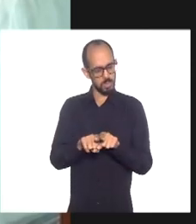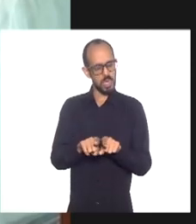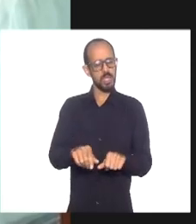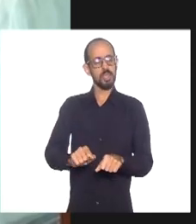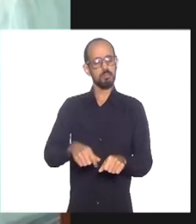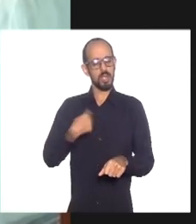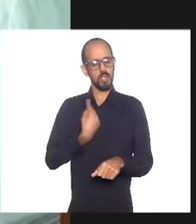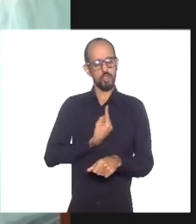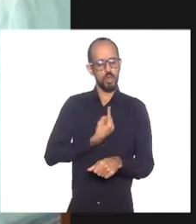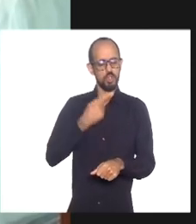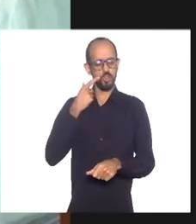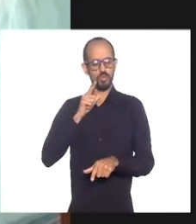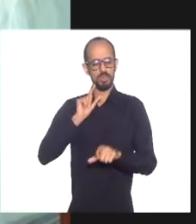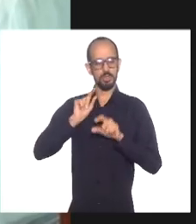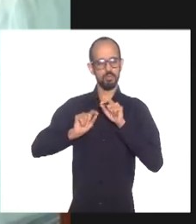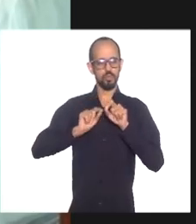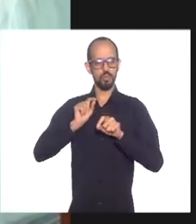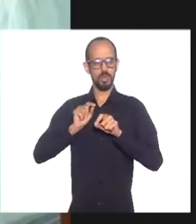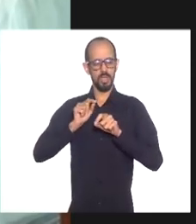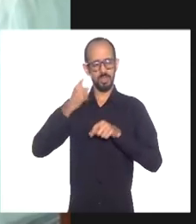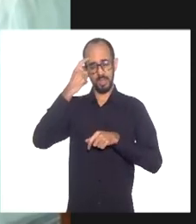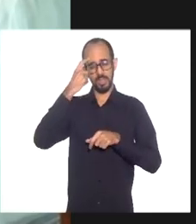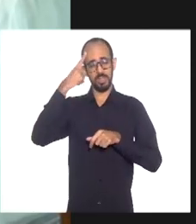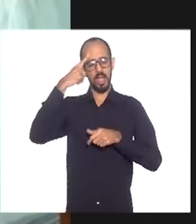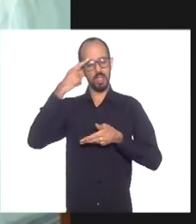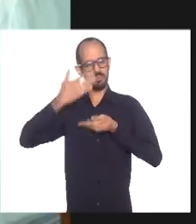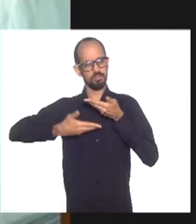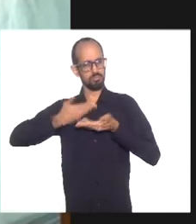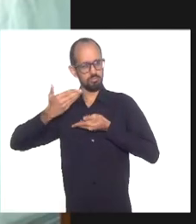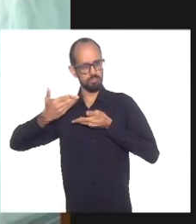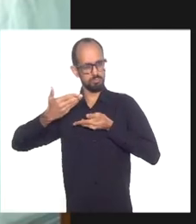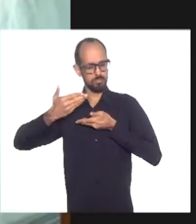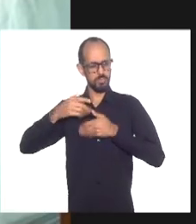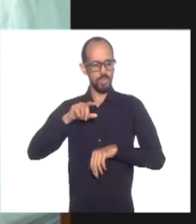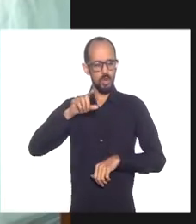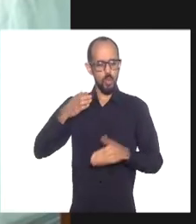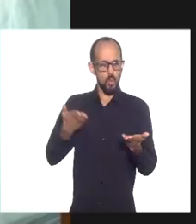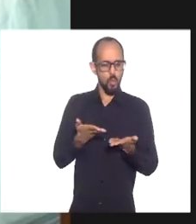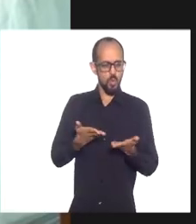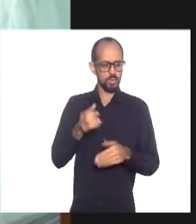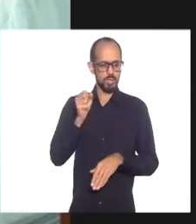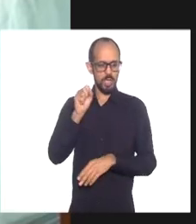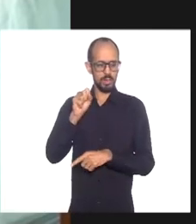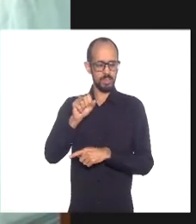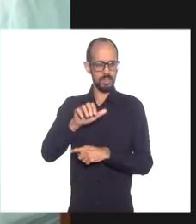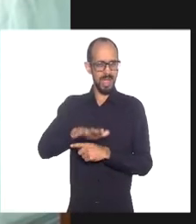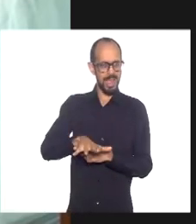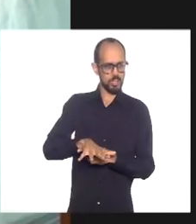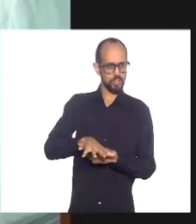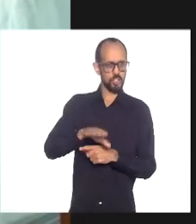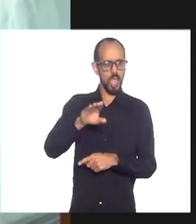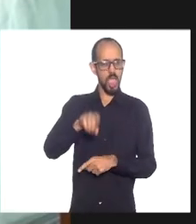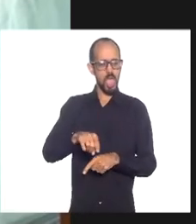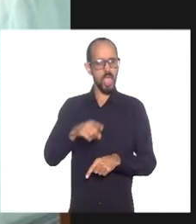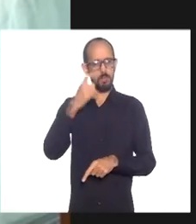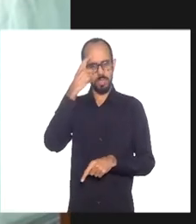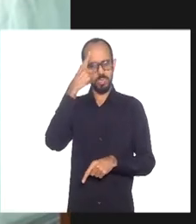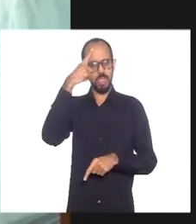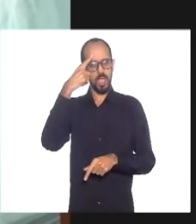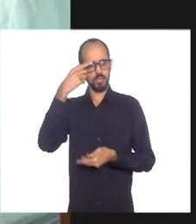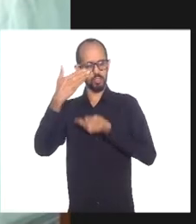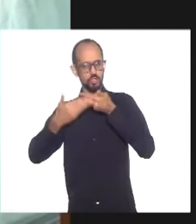nós possamos trocar ideias, né? Eu acho que a ideia de hoje à tarde é uma troca de